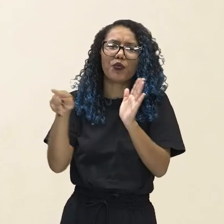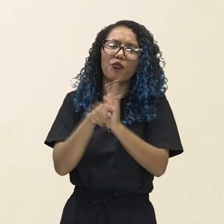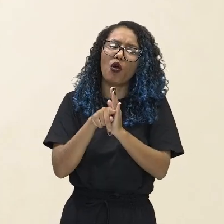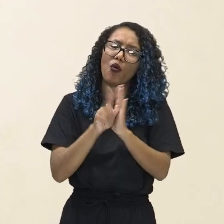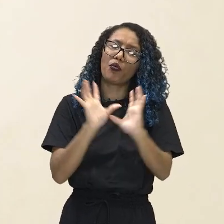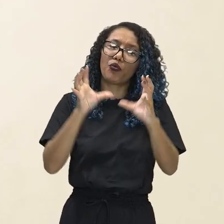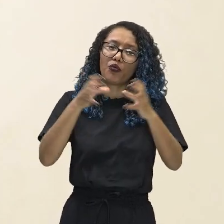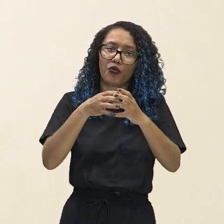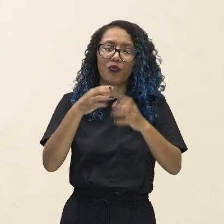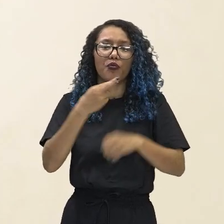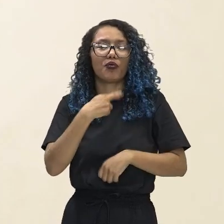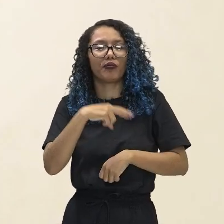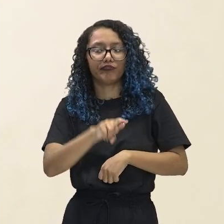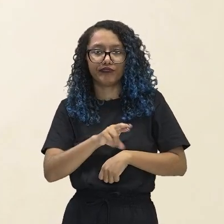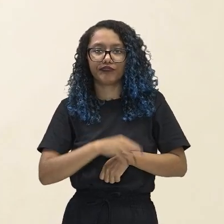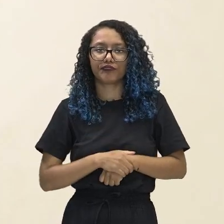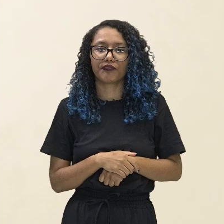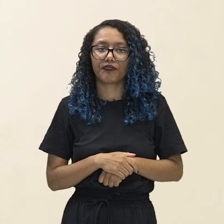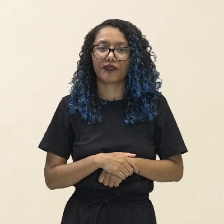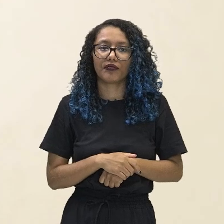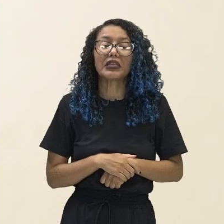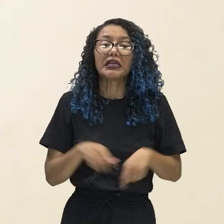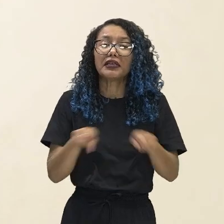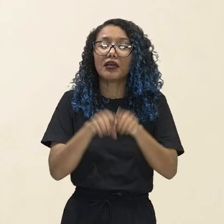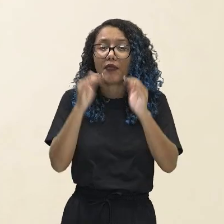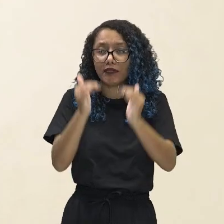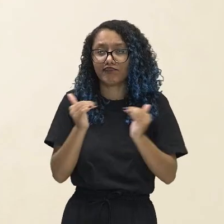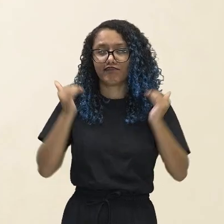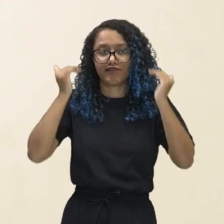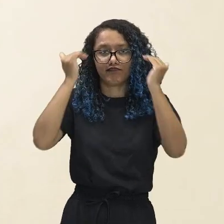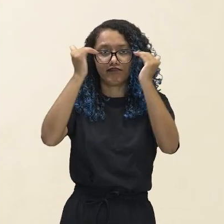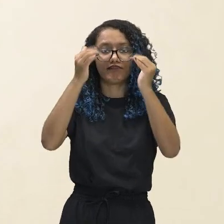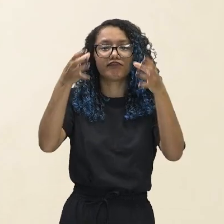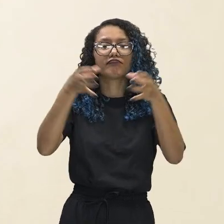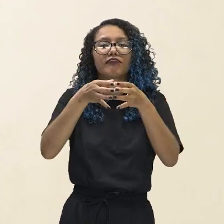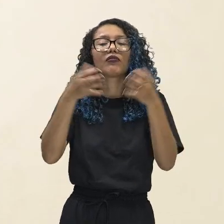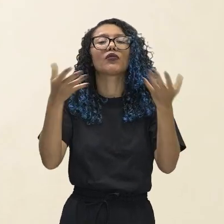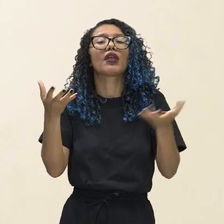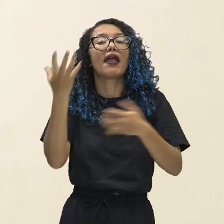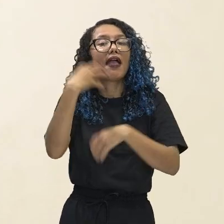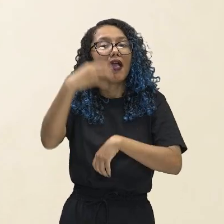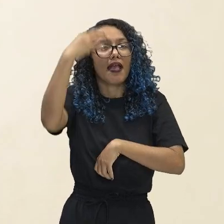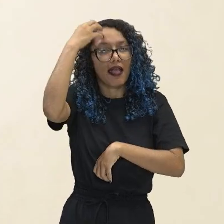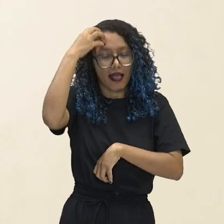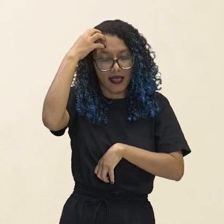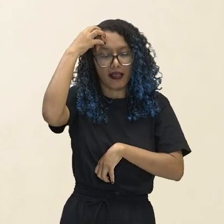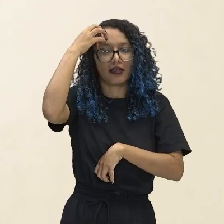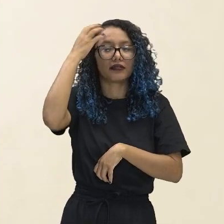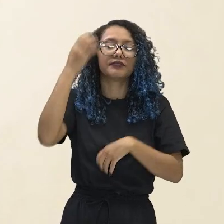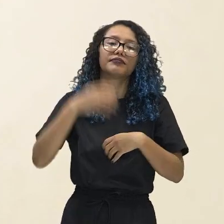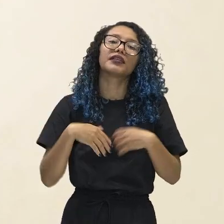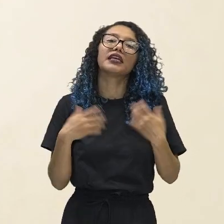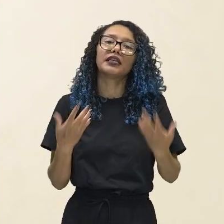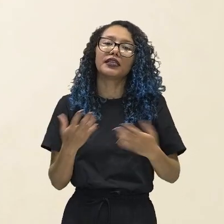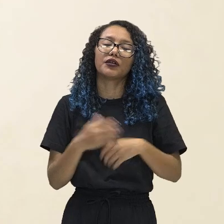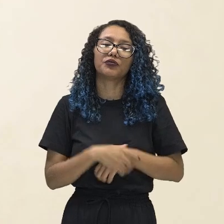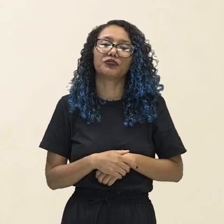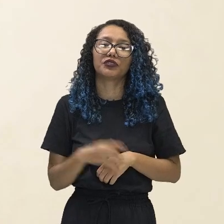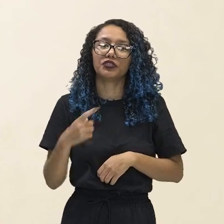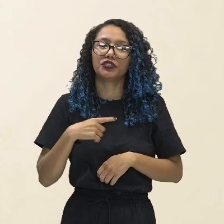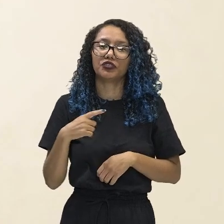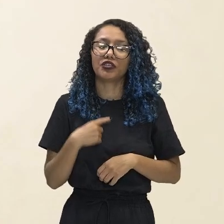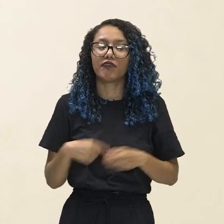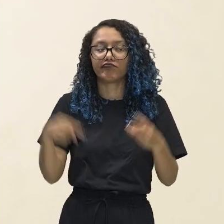E acima de todos eles estava basicamente o rei. Gente, a gente pode dizer que a sociedade era dividida em 3